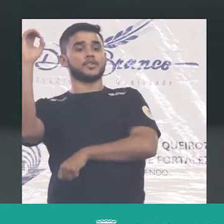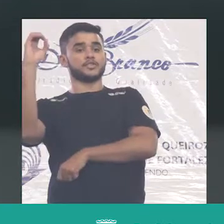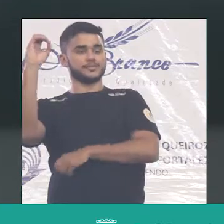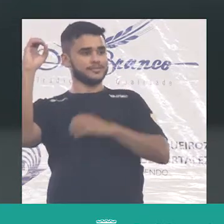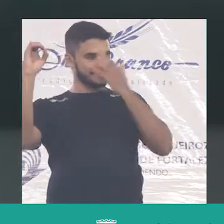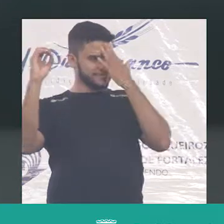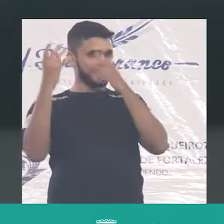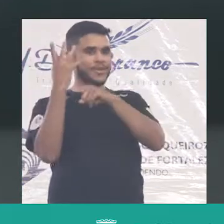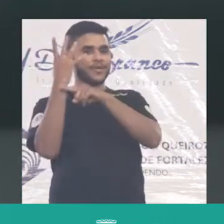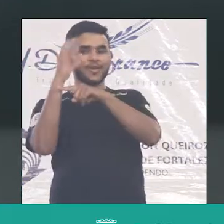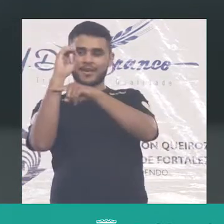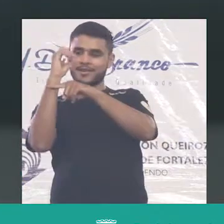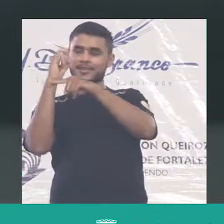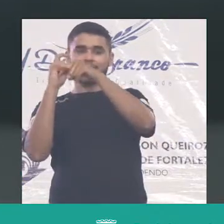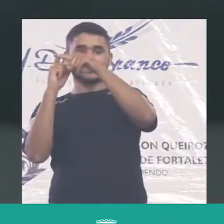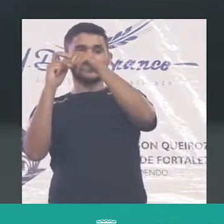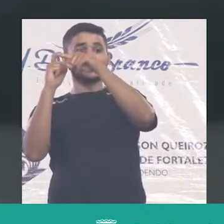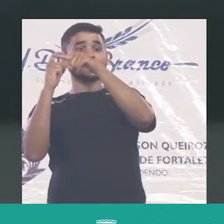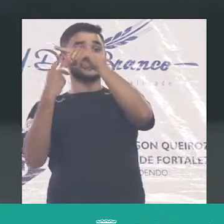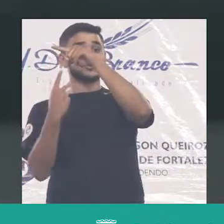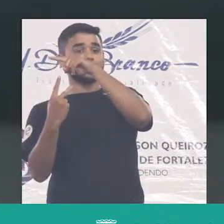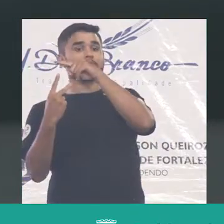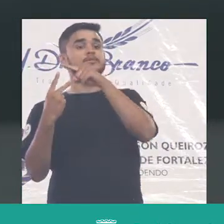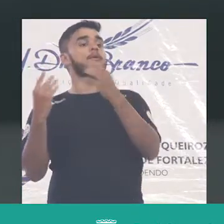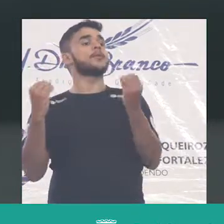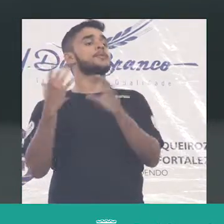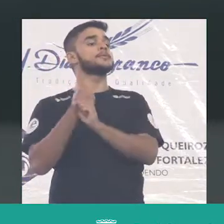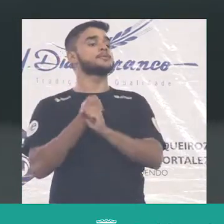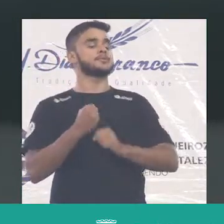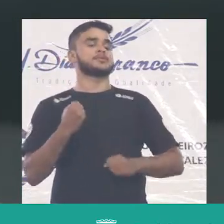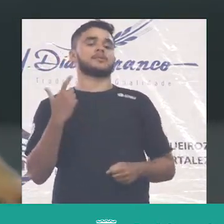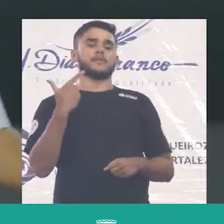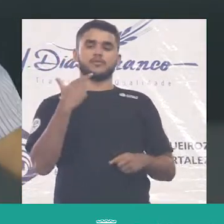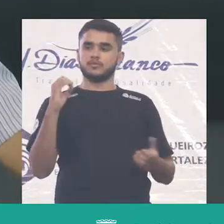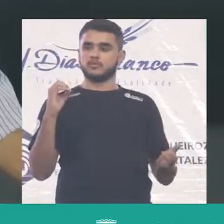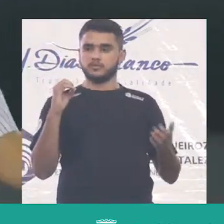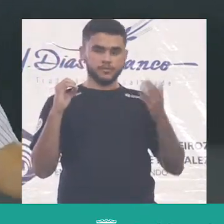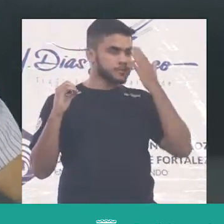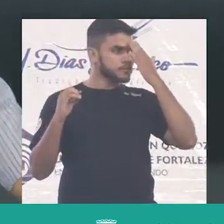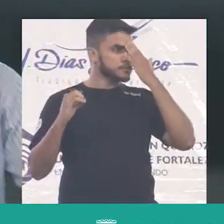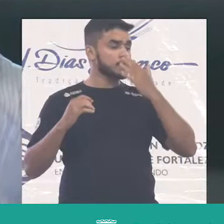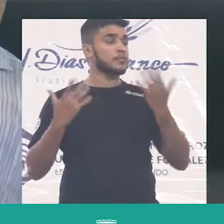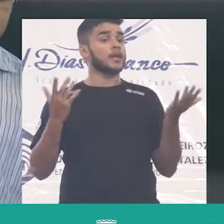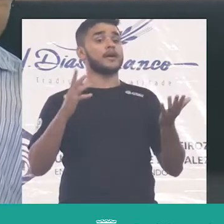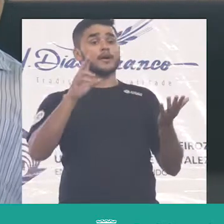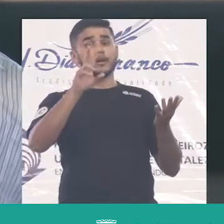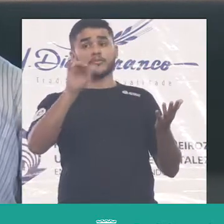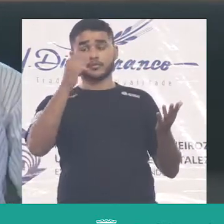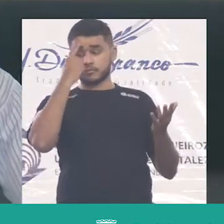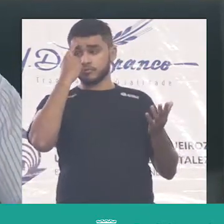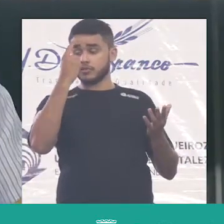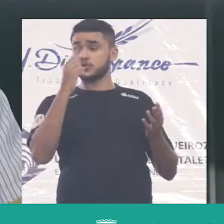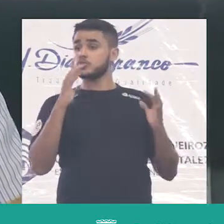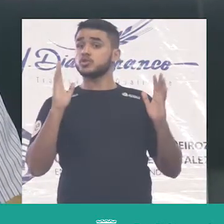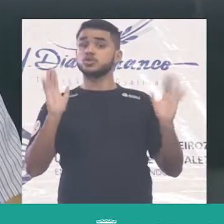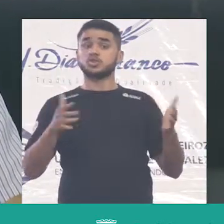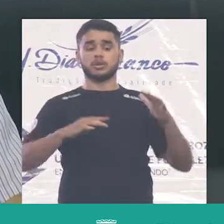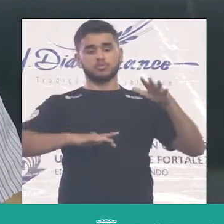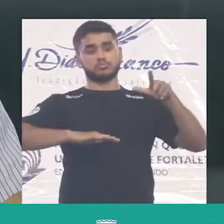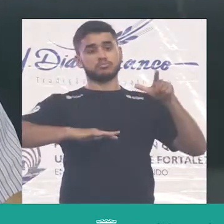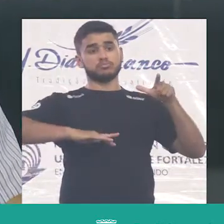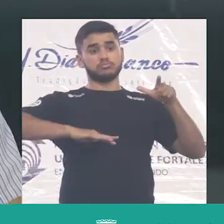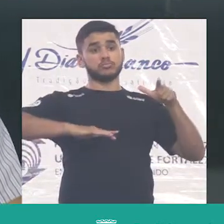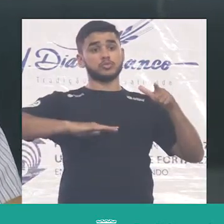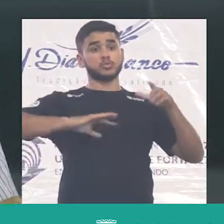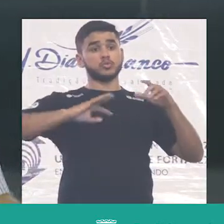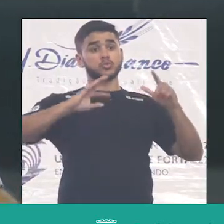Era 40 por 20 de altura. Como ele disse que só foi preenchido